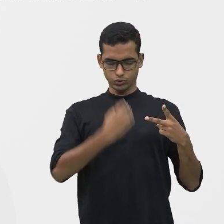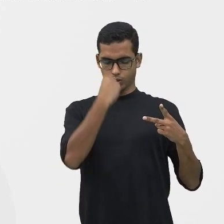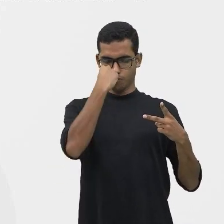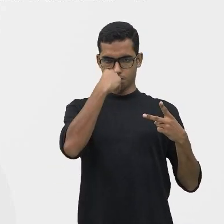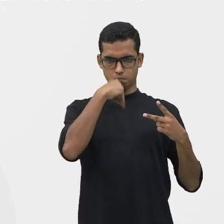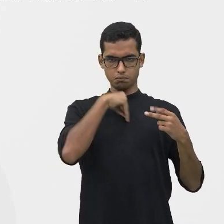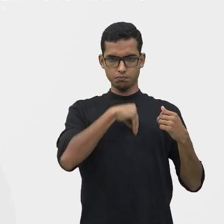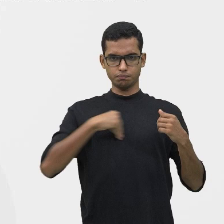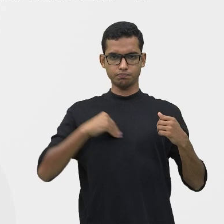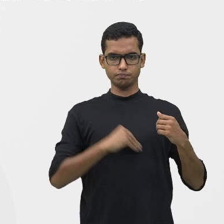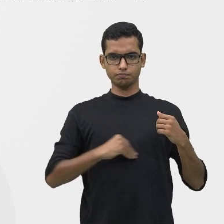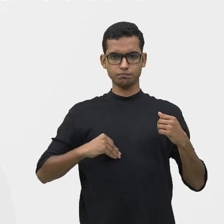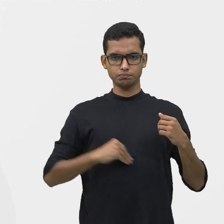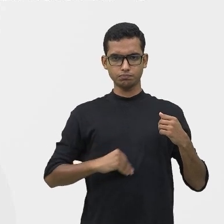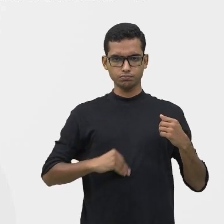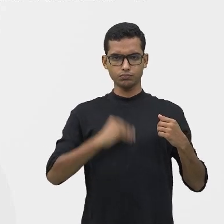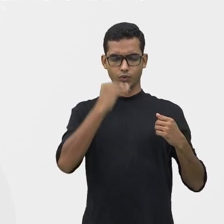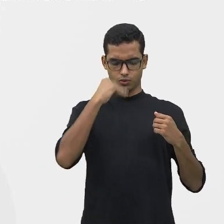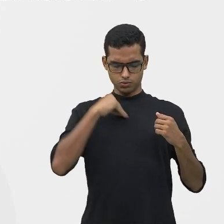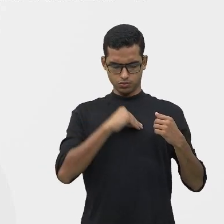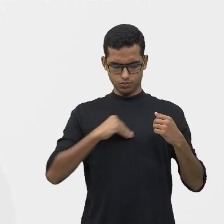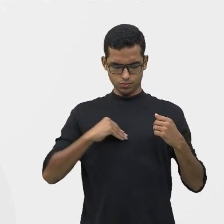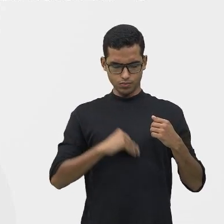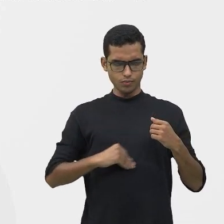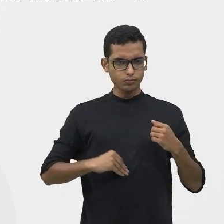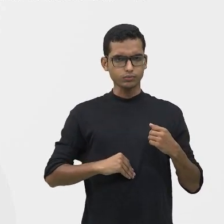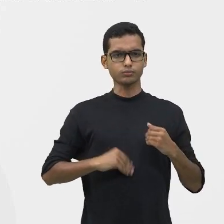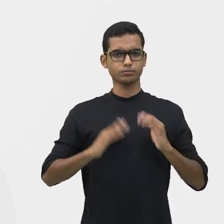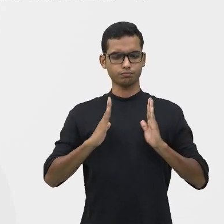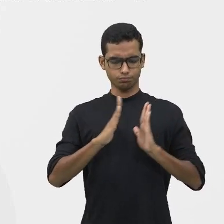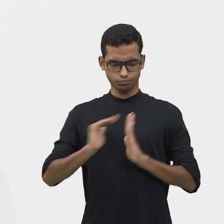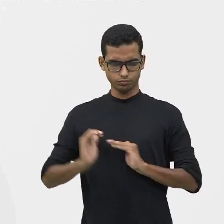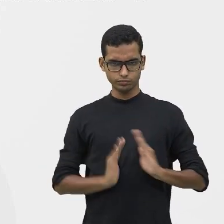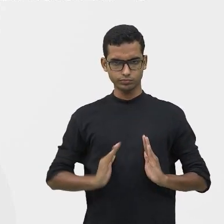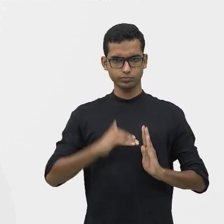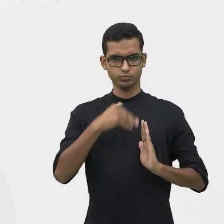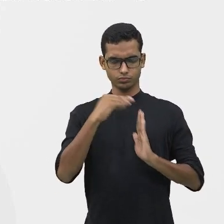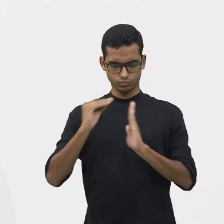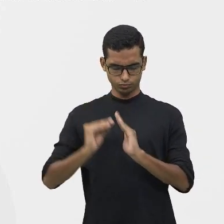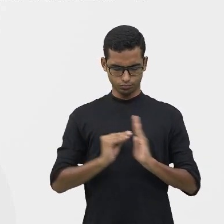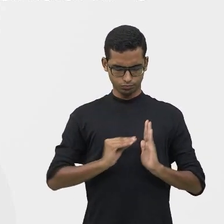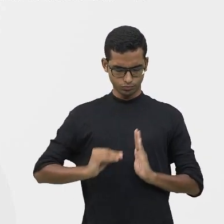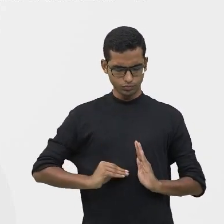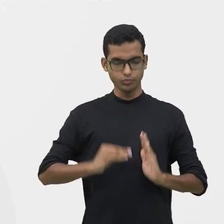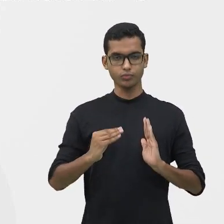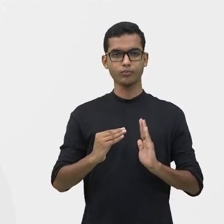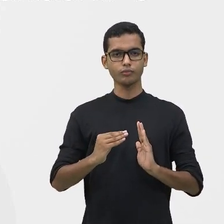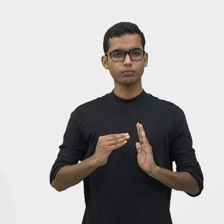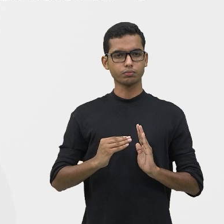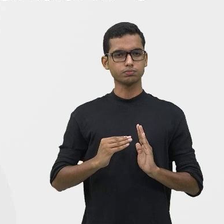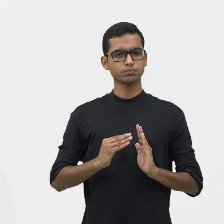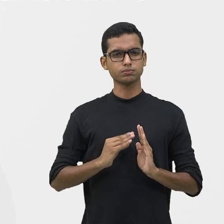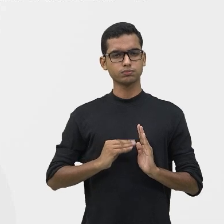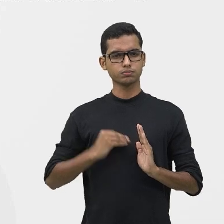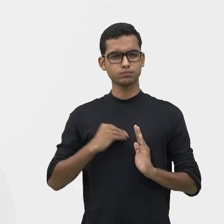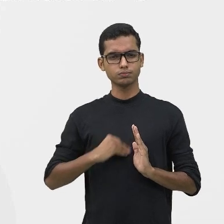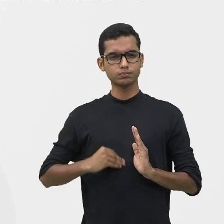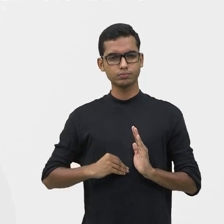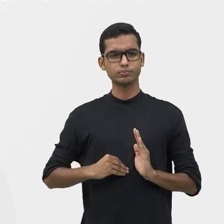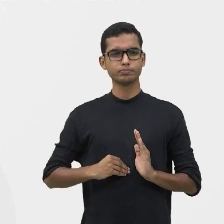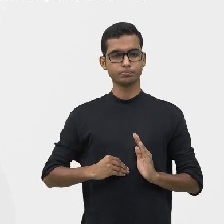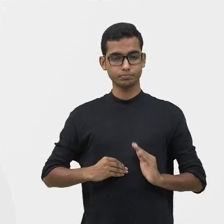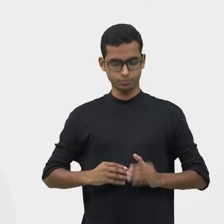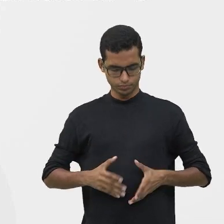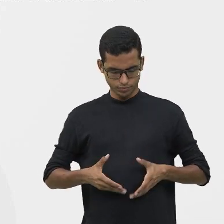né? Esses movimentos são em formato de onda para conduzir o bolo alimentar. O que o estômago faz?